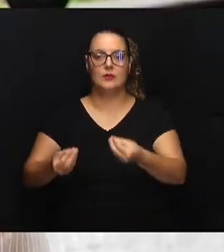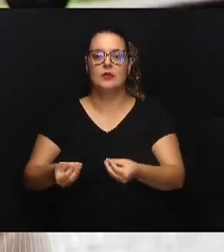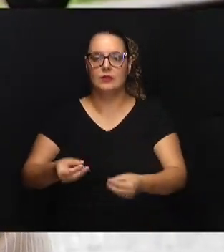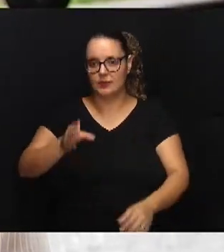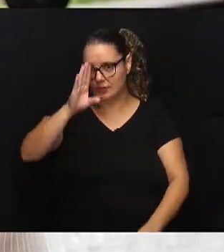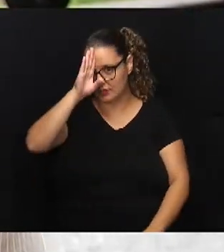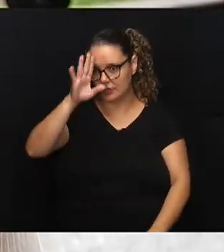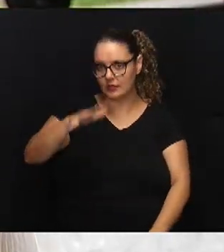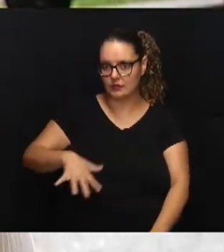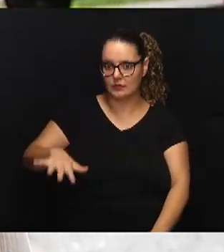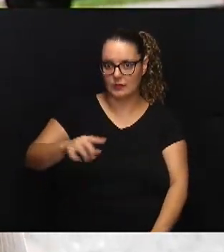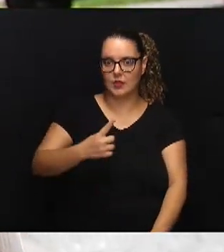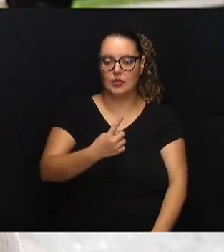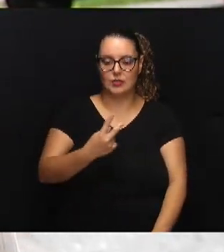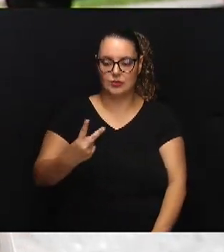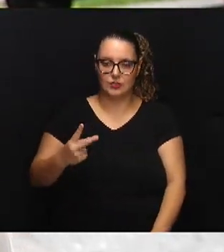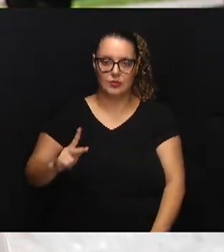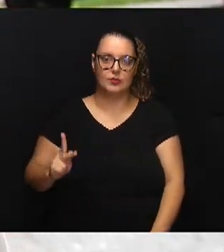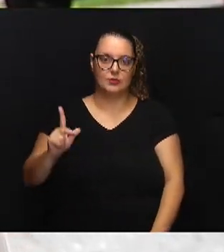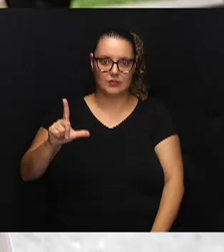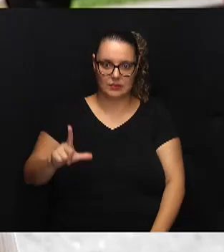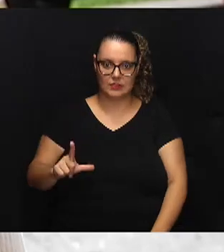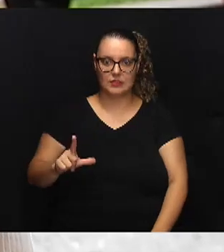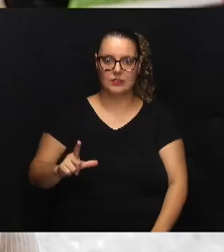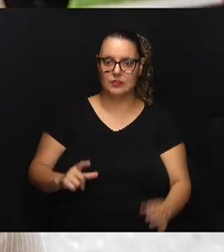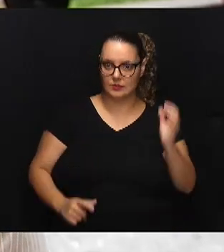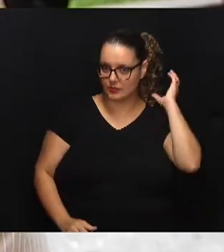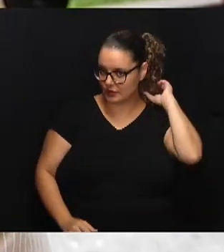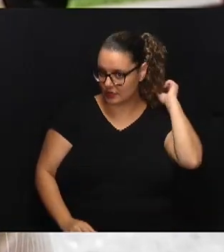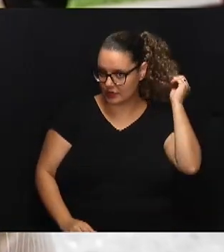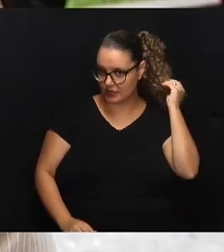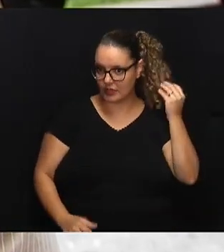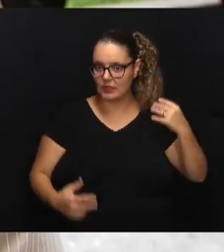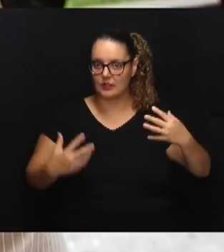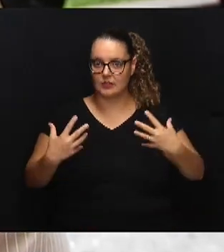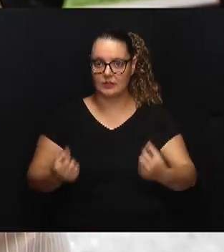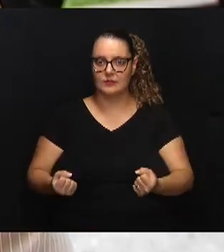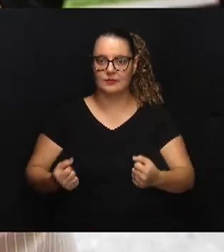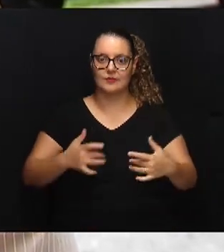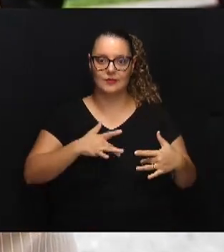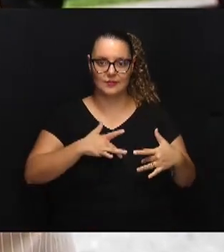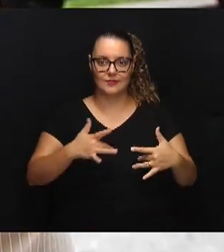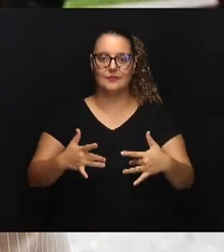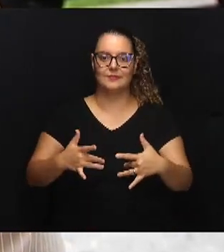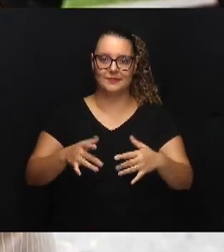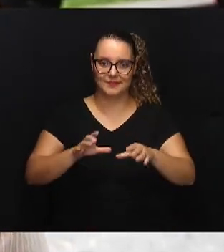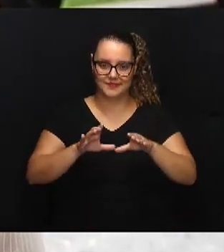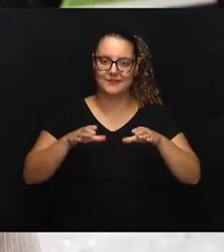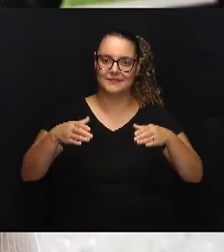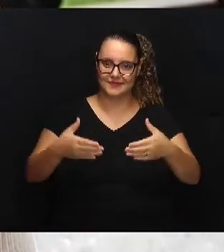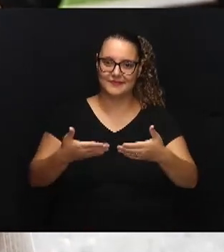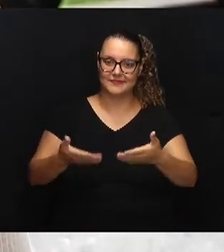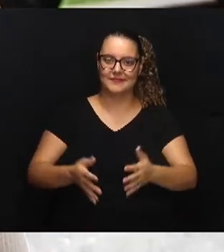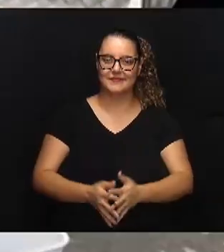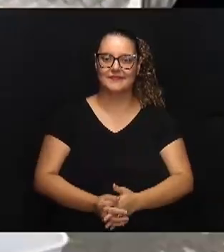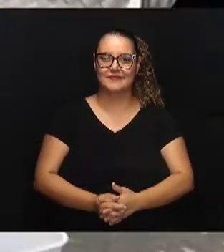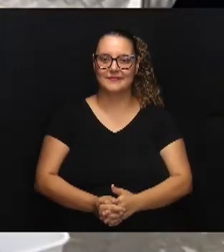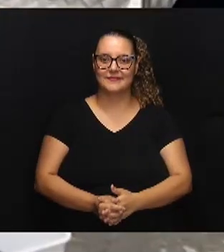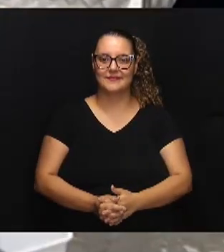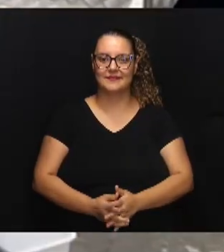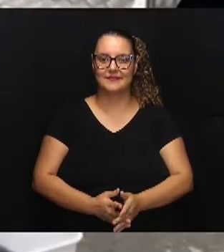para eles de 12 quilos de cabelo, que nós recebemos aí de doação dessa comunidade aí,